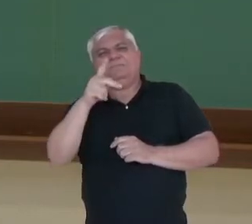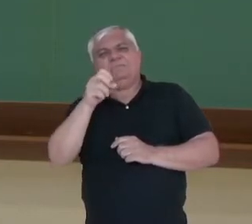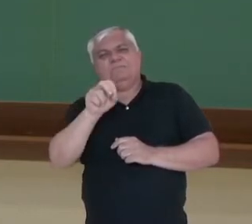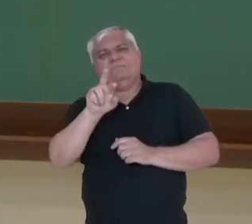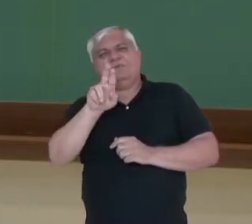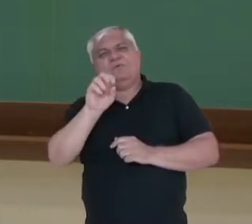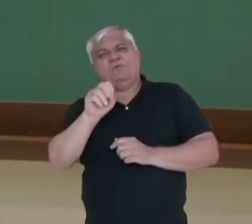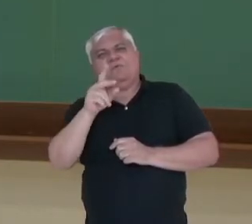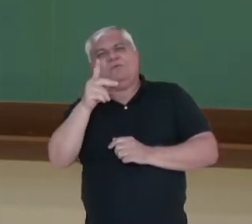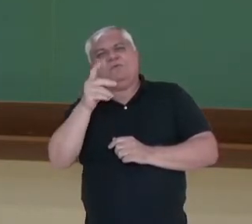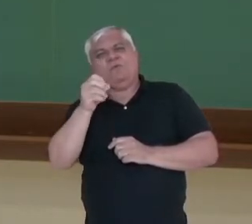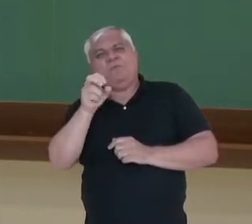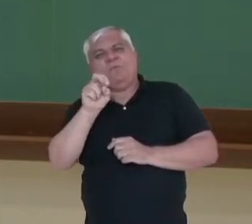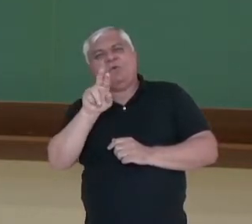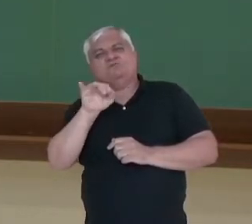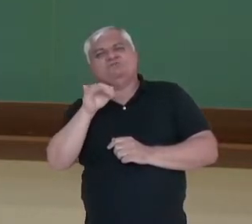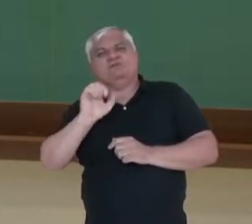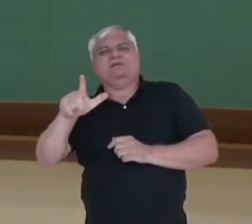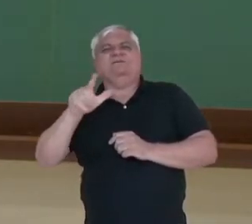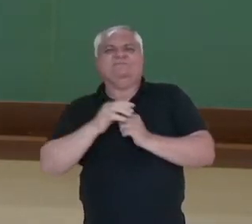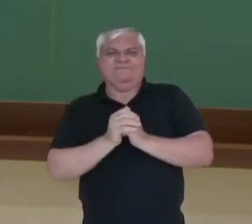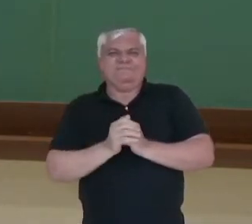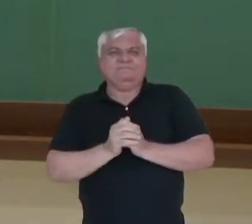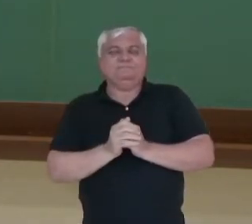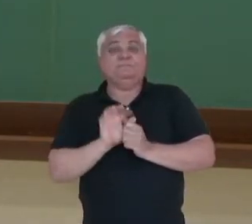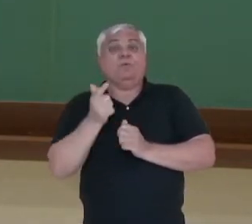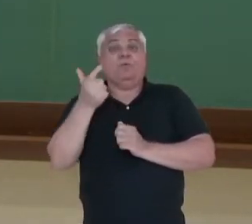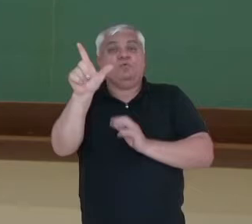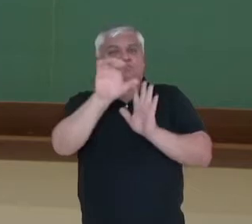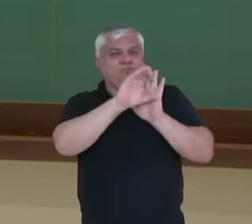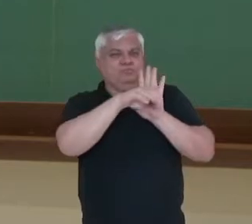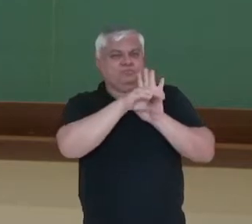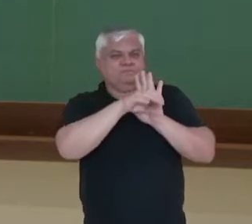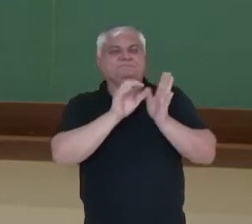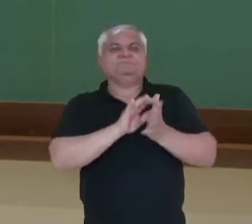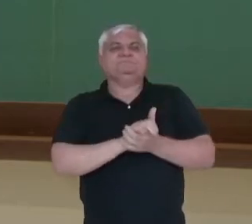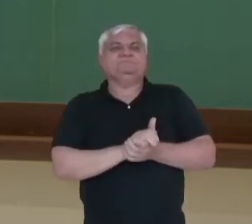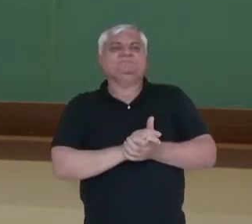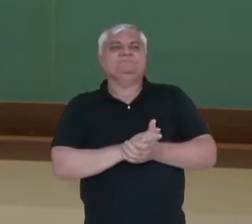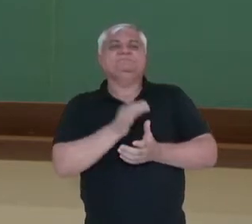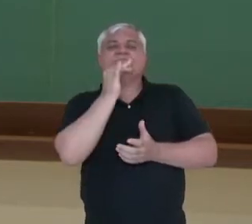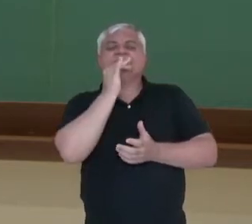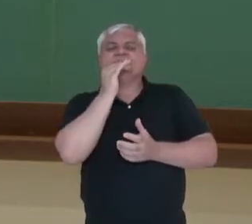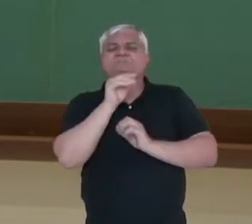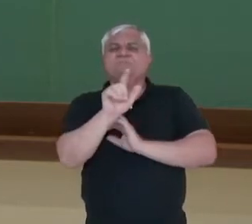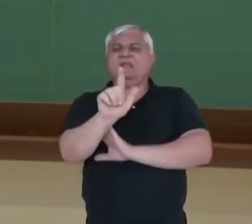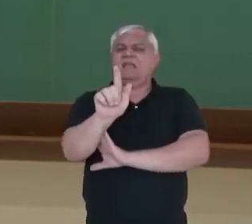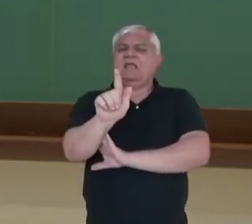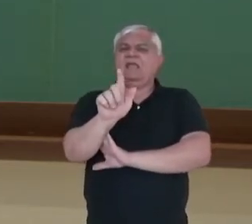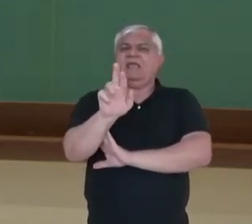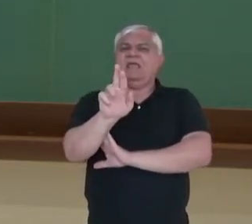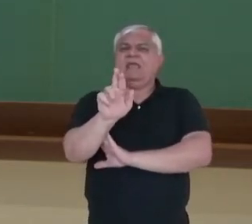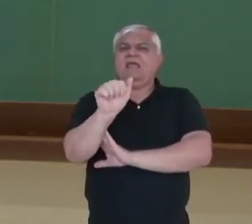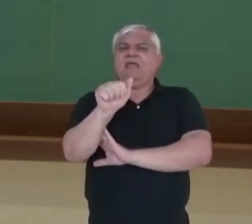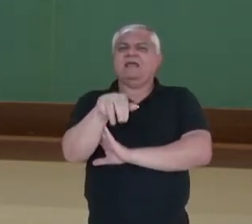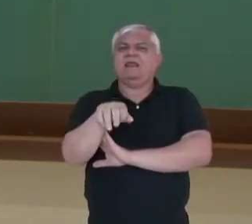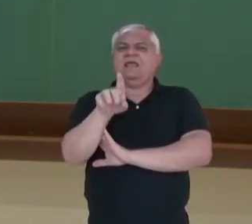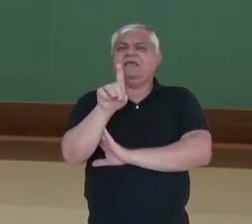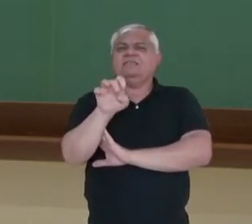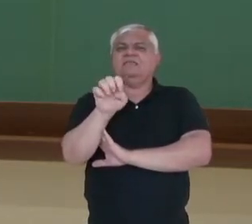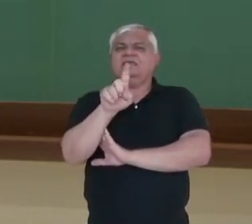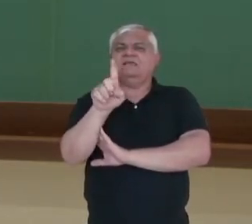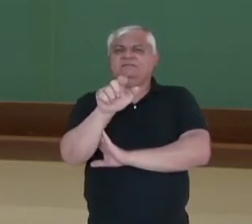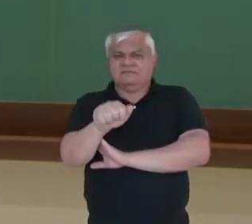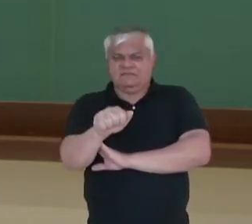rever então outro conceito. O conceito de grandezas diretamente